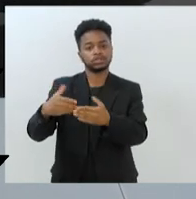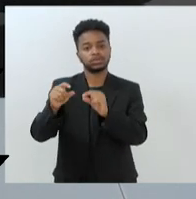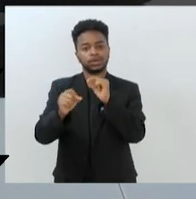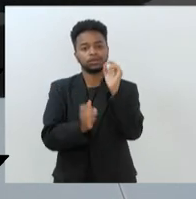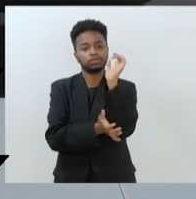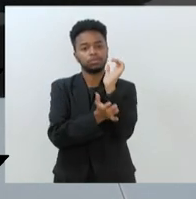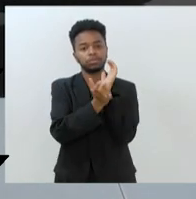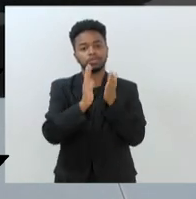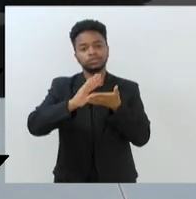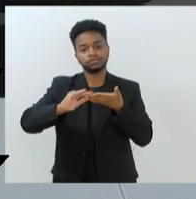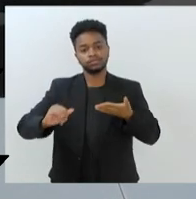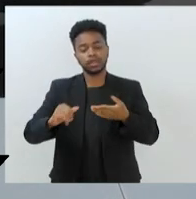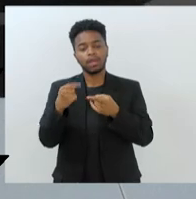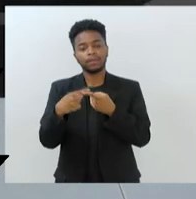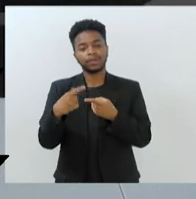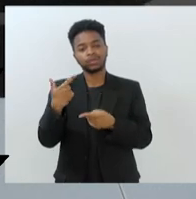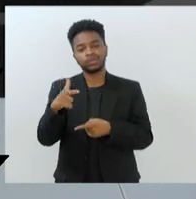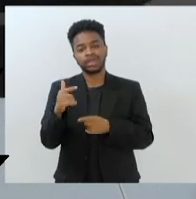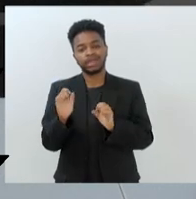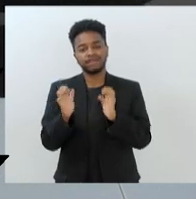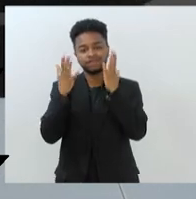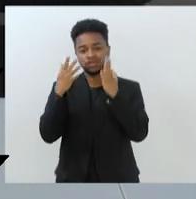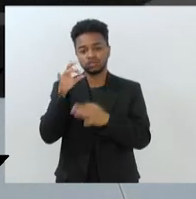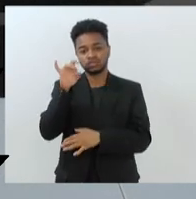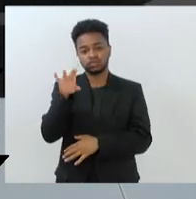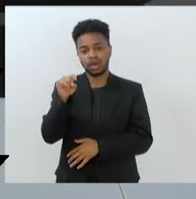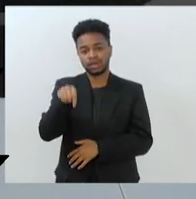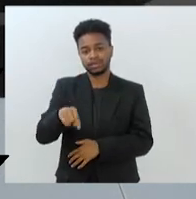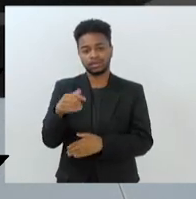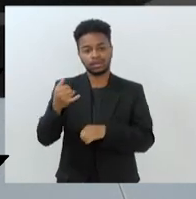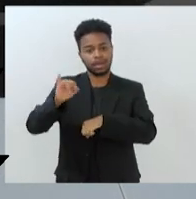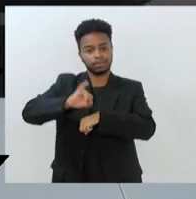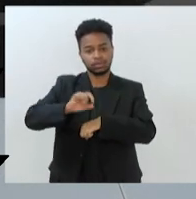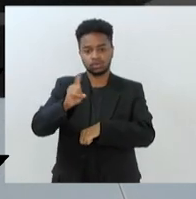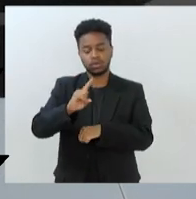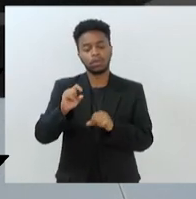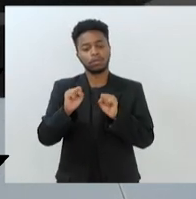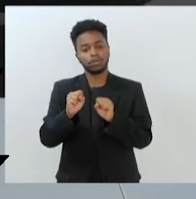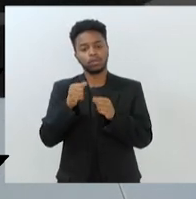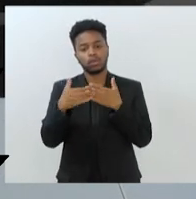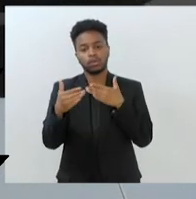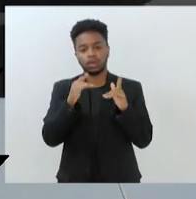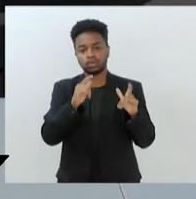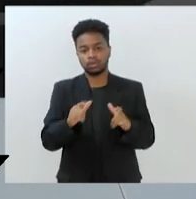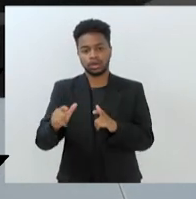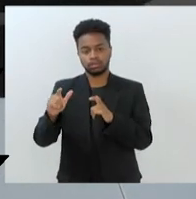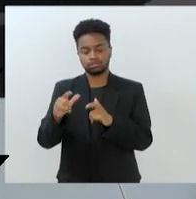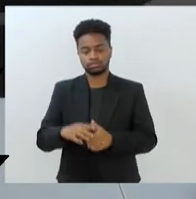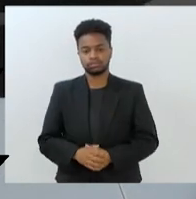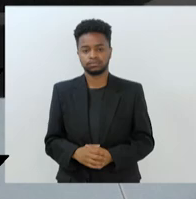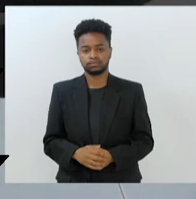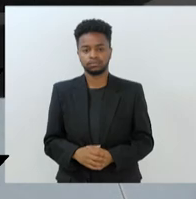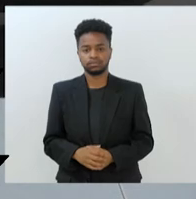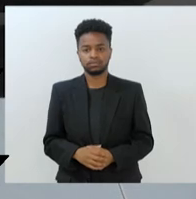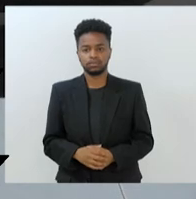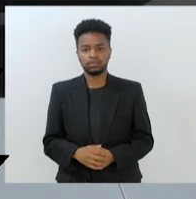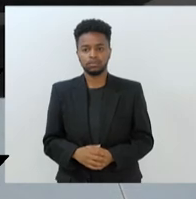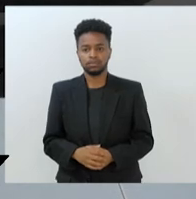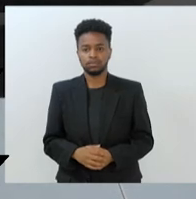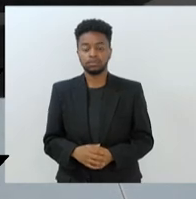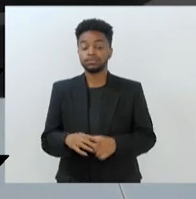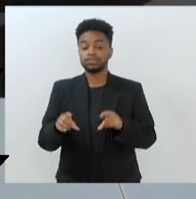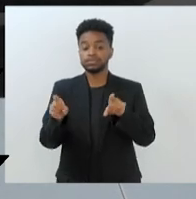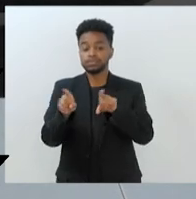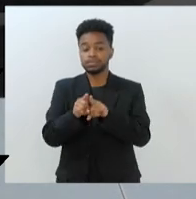evento não tem só na capital, pode ter em qualquer ponto do nosso estado. E o calcanhar